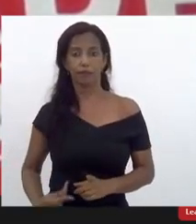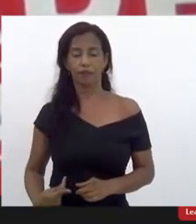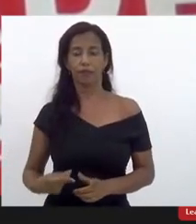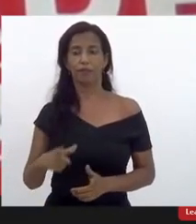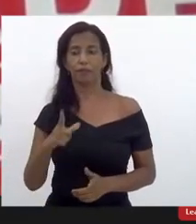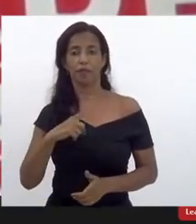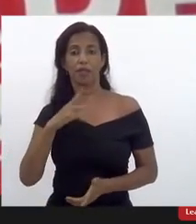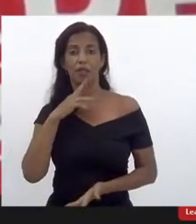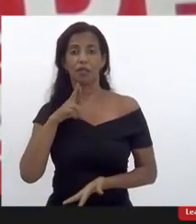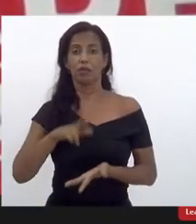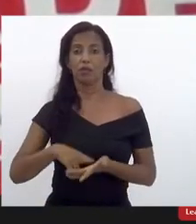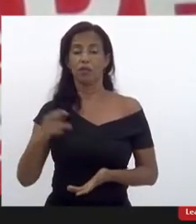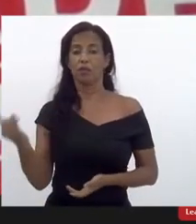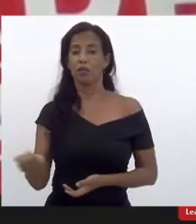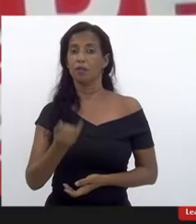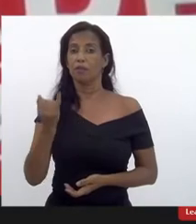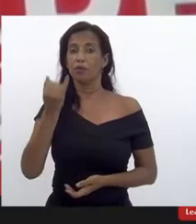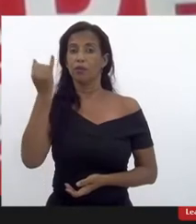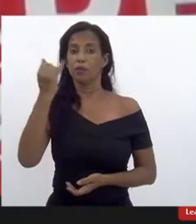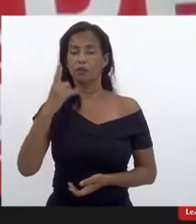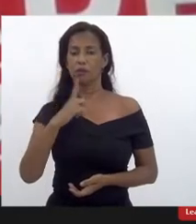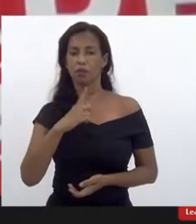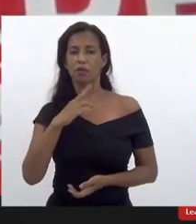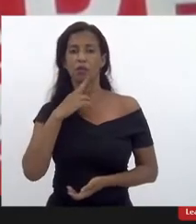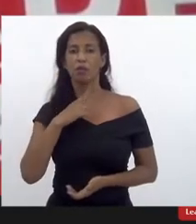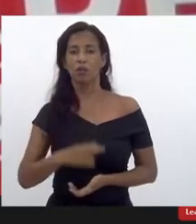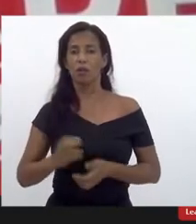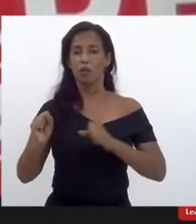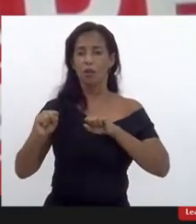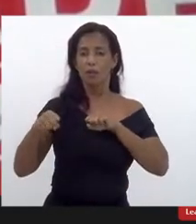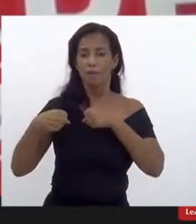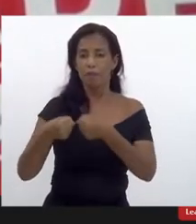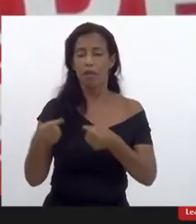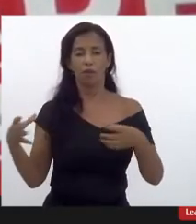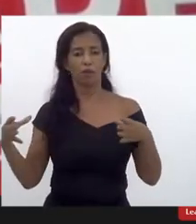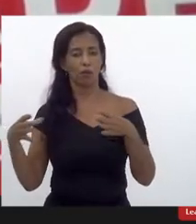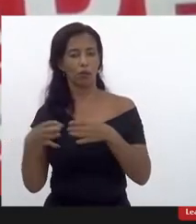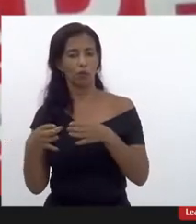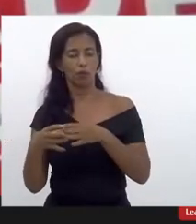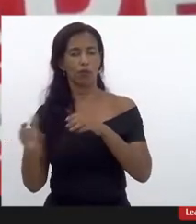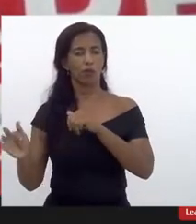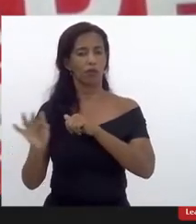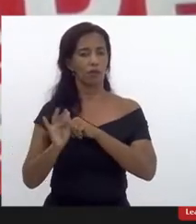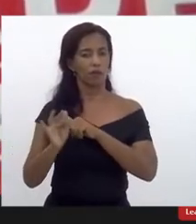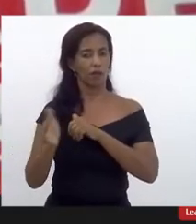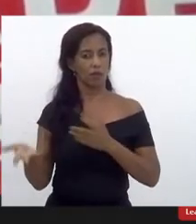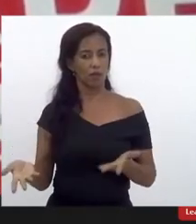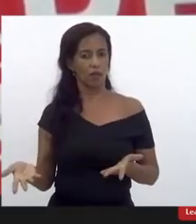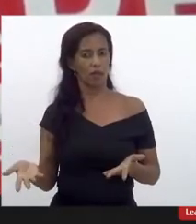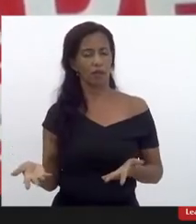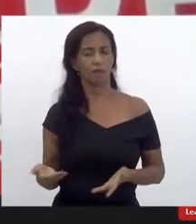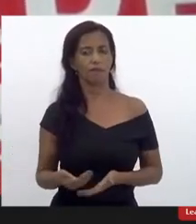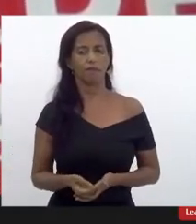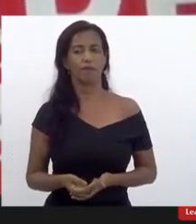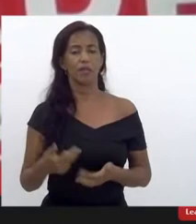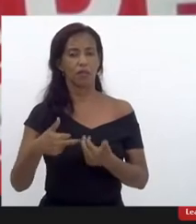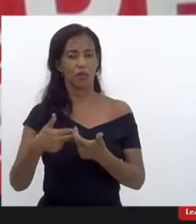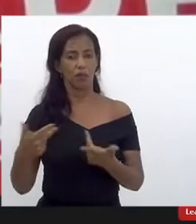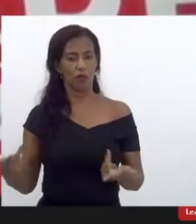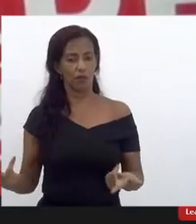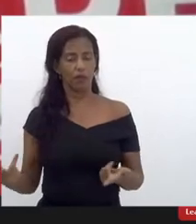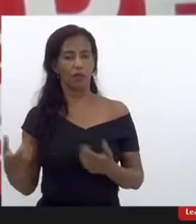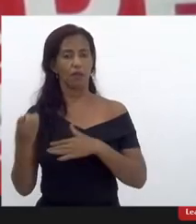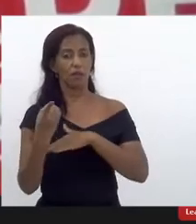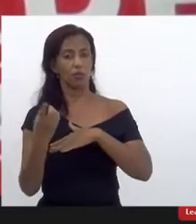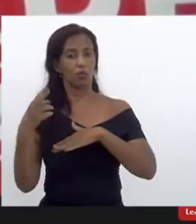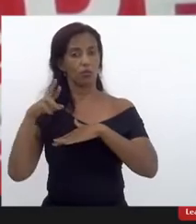ter reconhecido, é importante isso, né, reconhecer o empenho da comunidade acadêmica da FATEC em se qualificar, em se